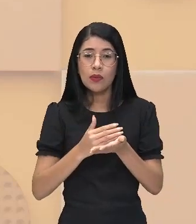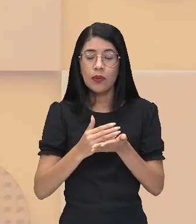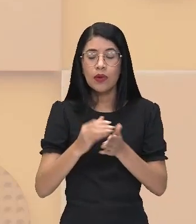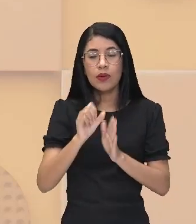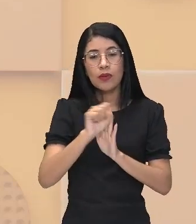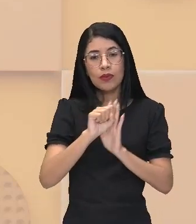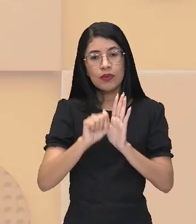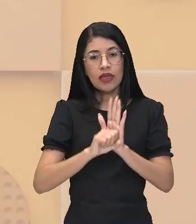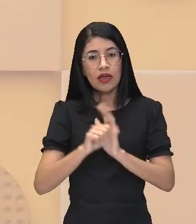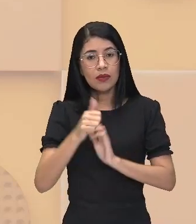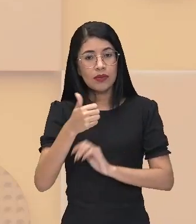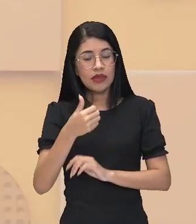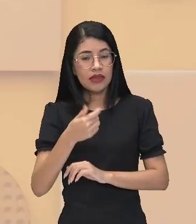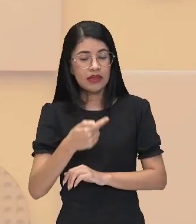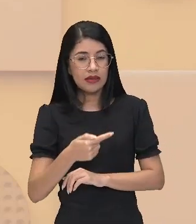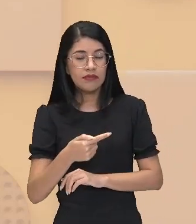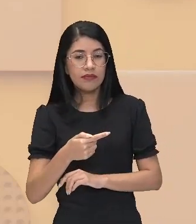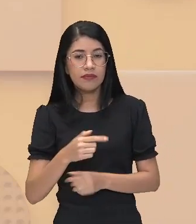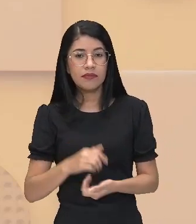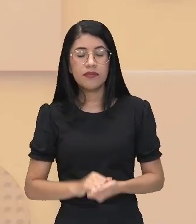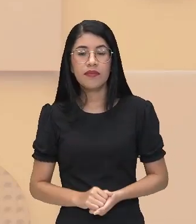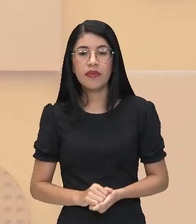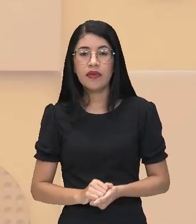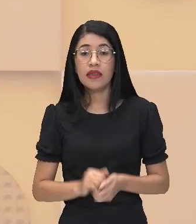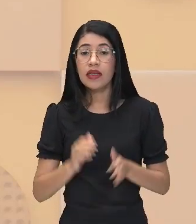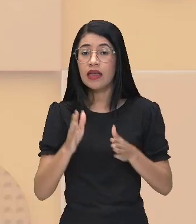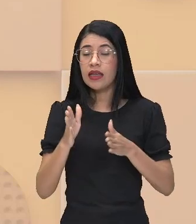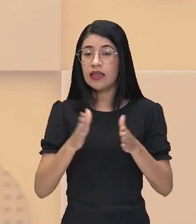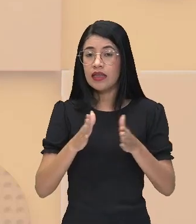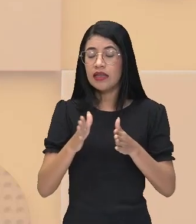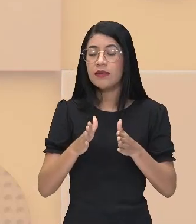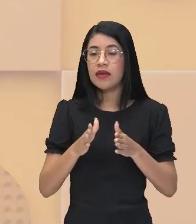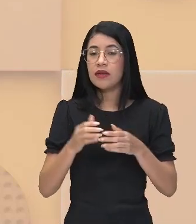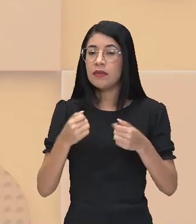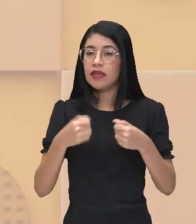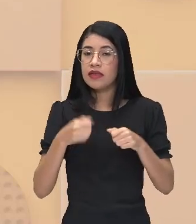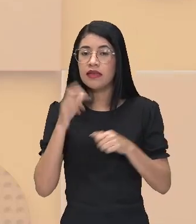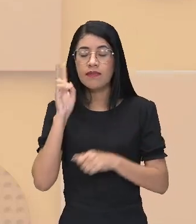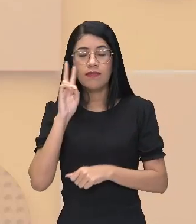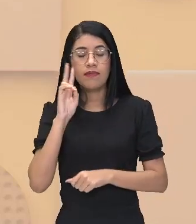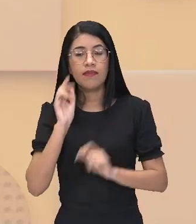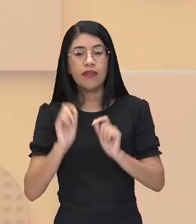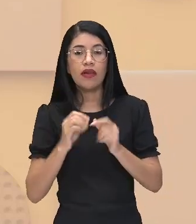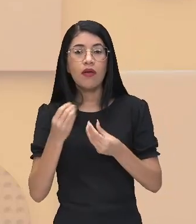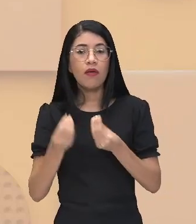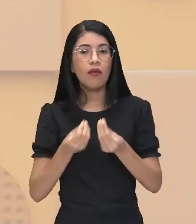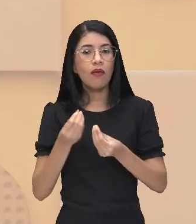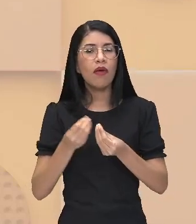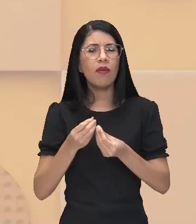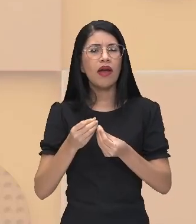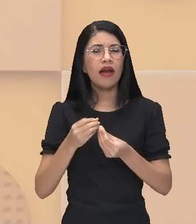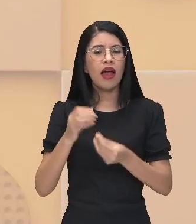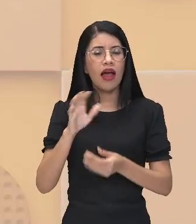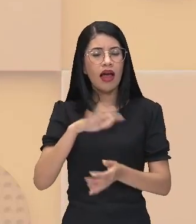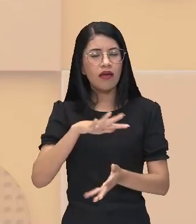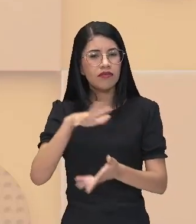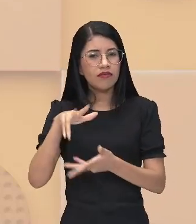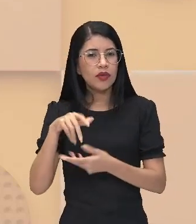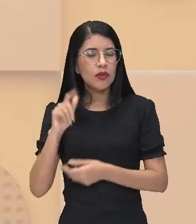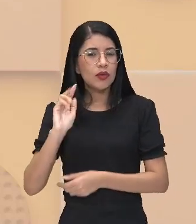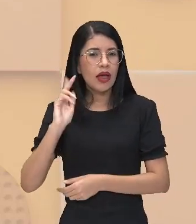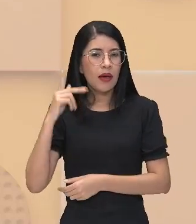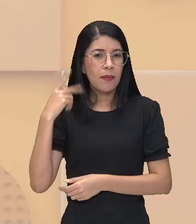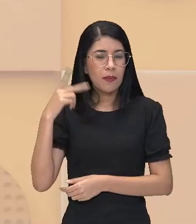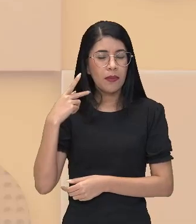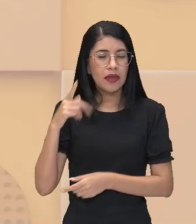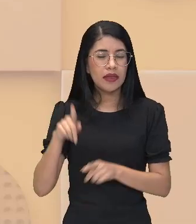século XVII. E nesse período, é importante a gente lembrar como é que estava a situação geopolítica ali de Portugal e